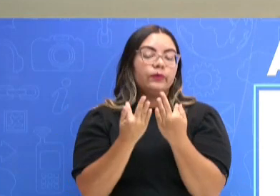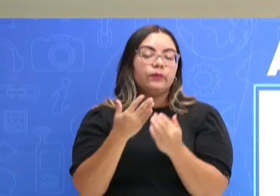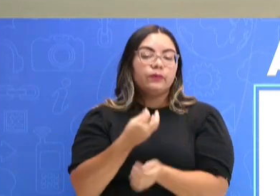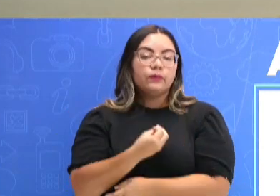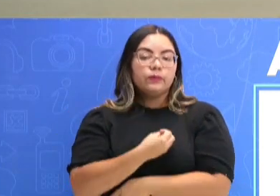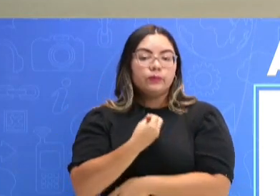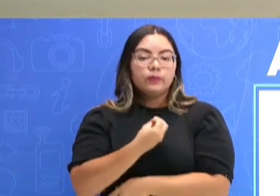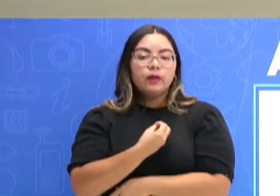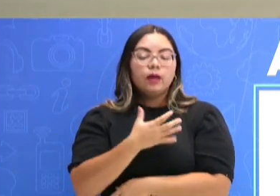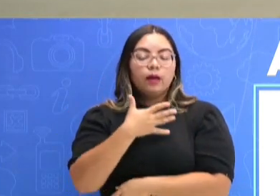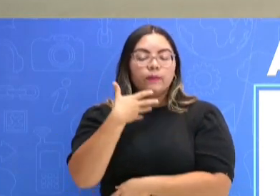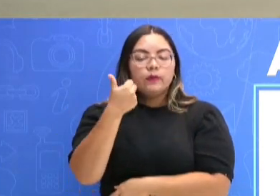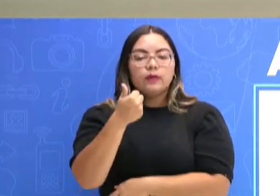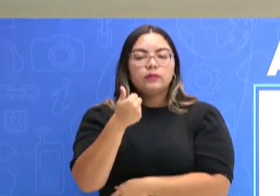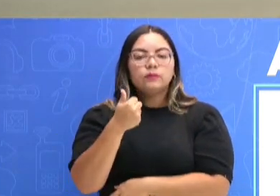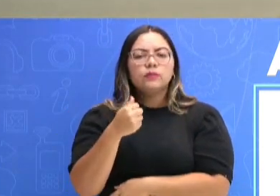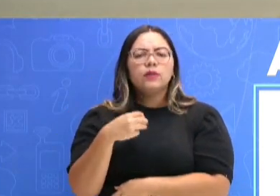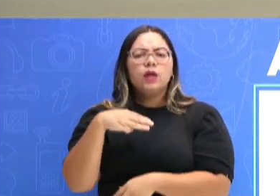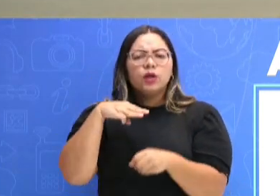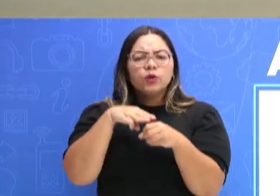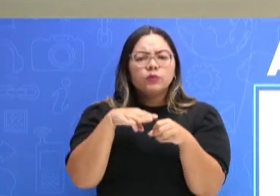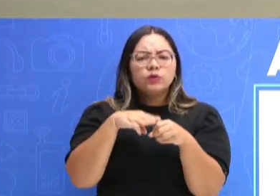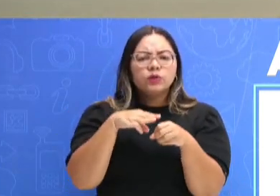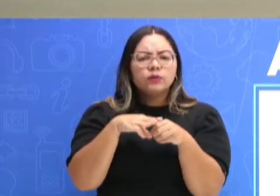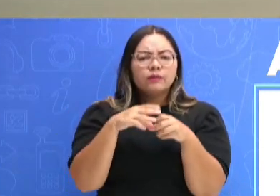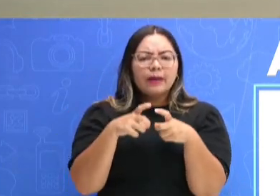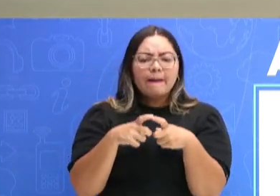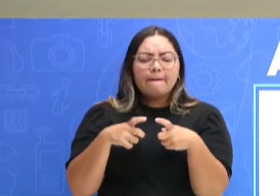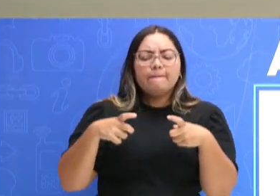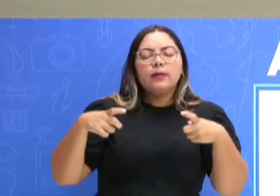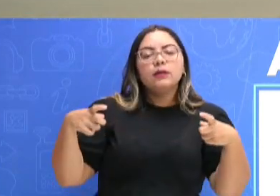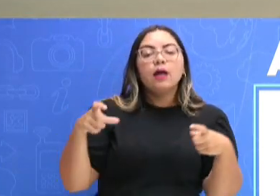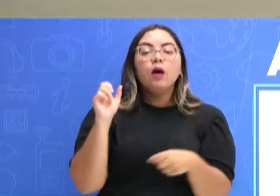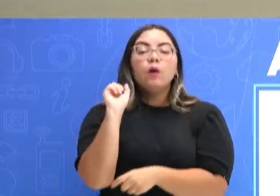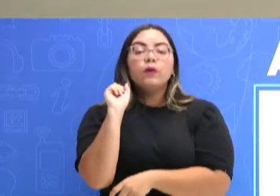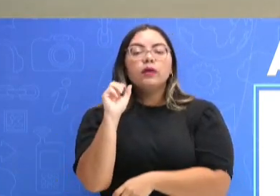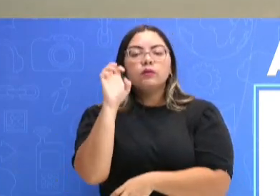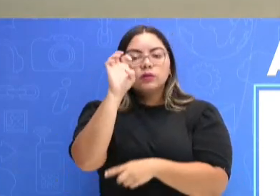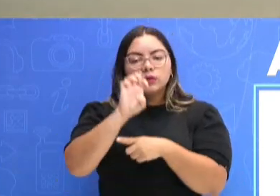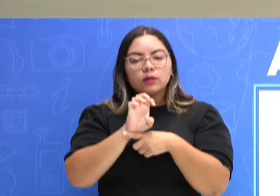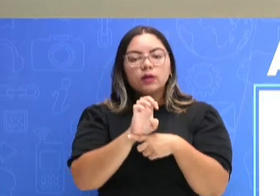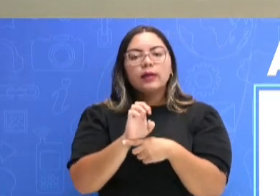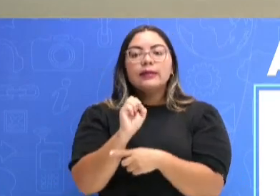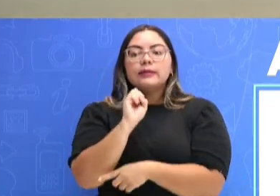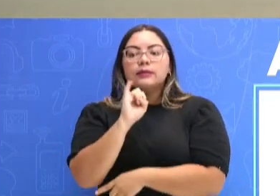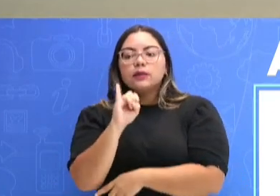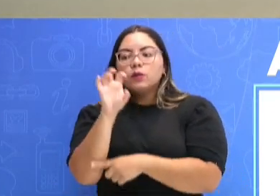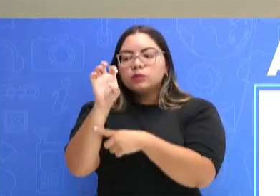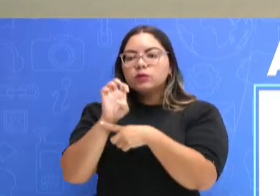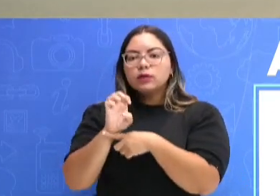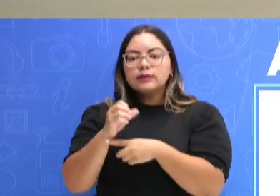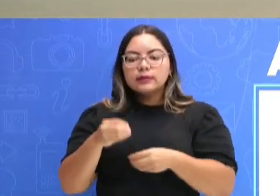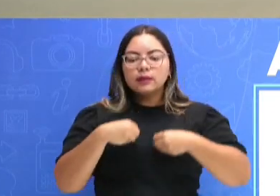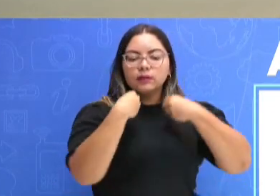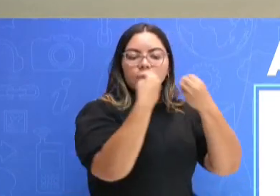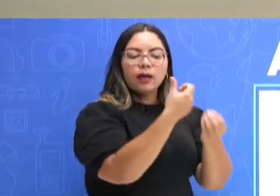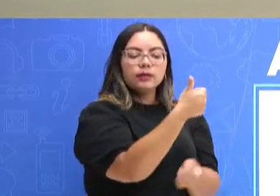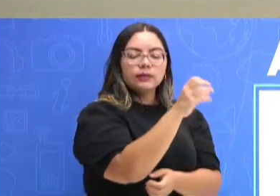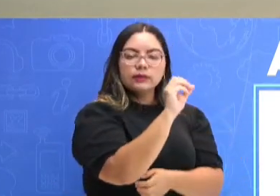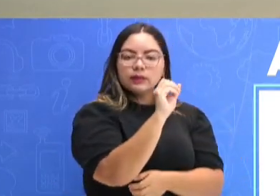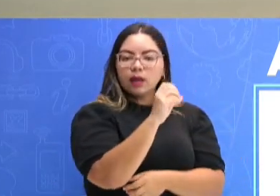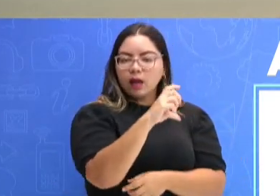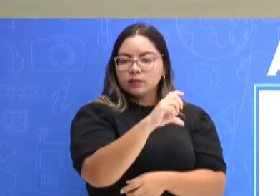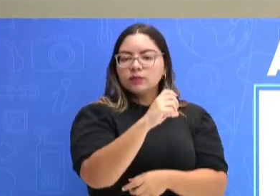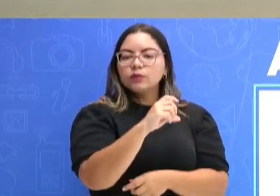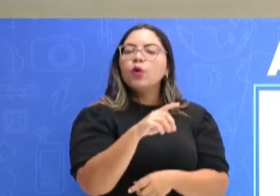município vai dobrar o que o estado fizer. Se o estado doar 100 cartões em Caxias,